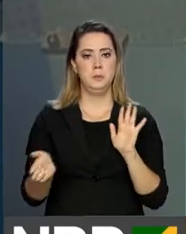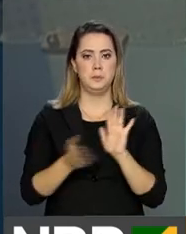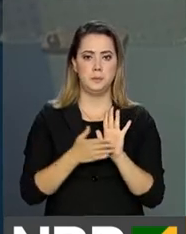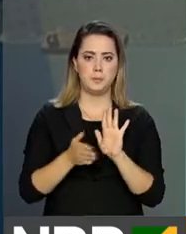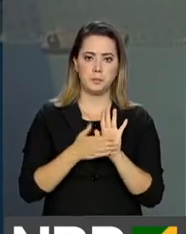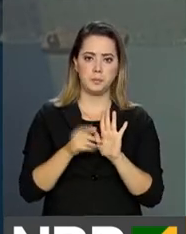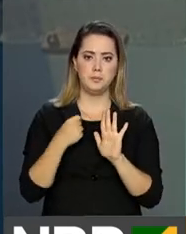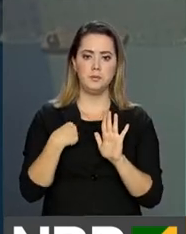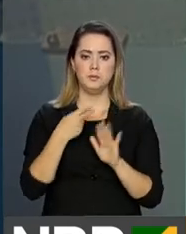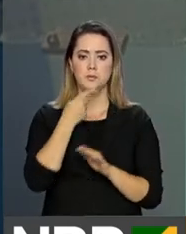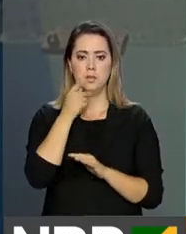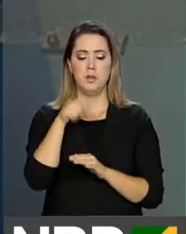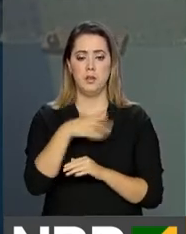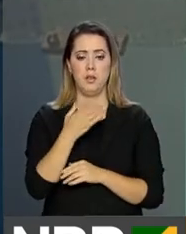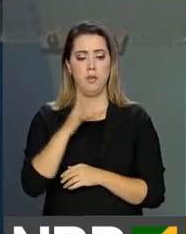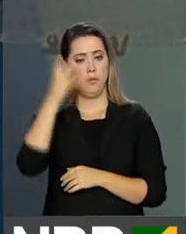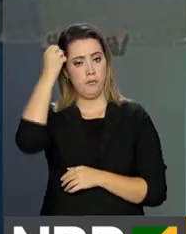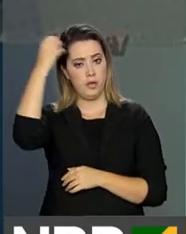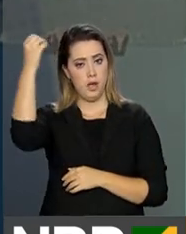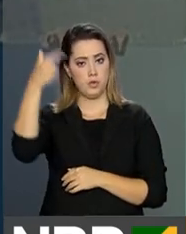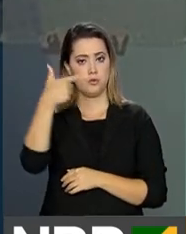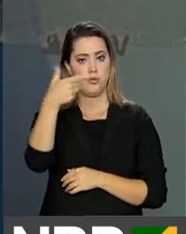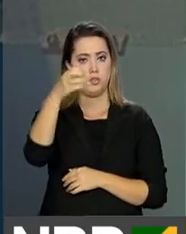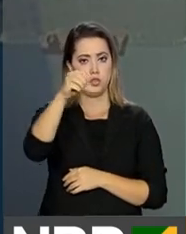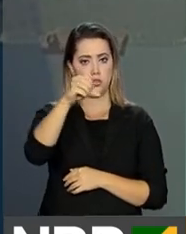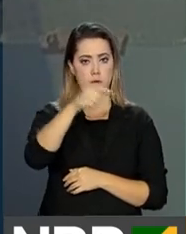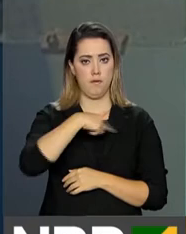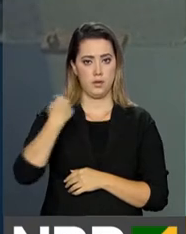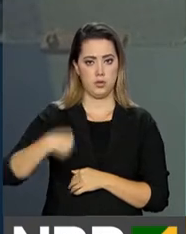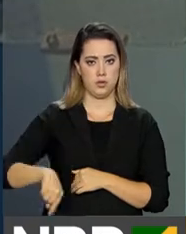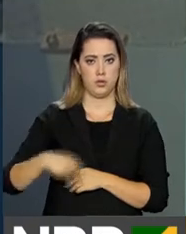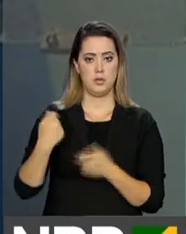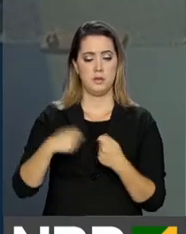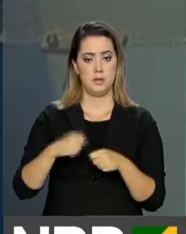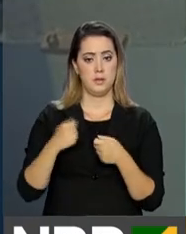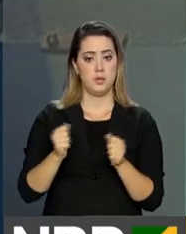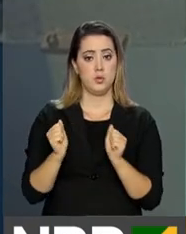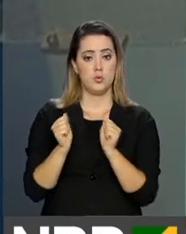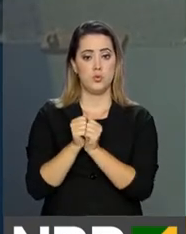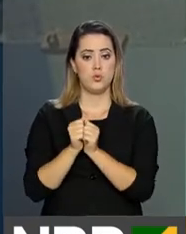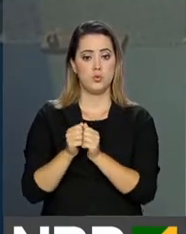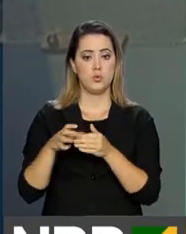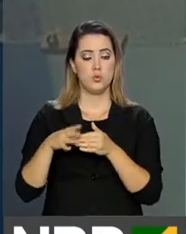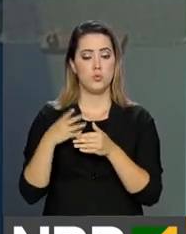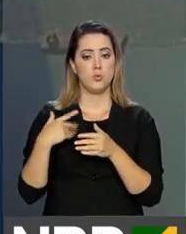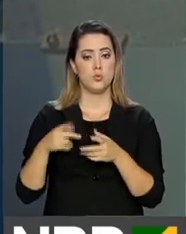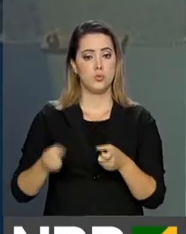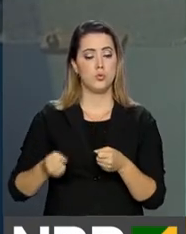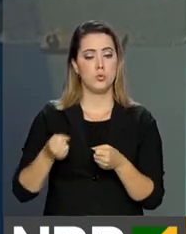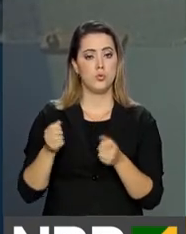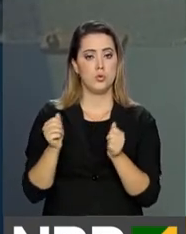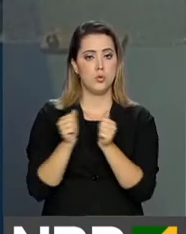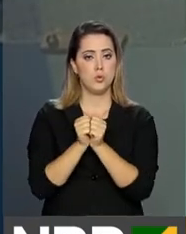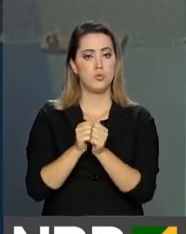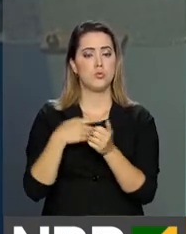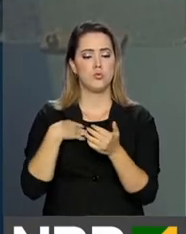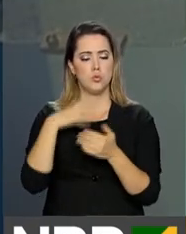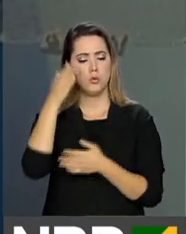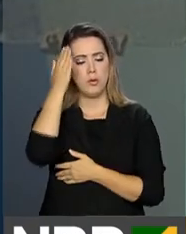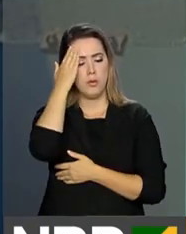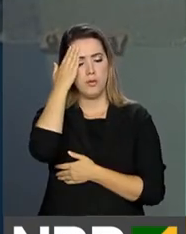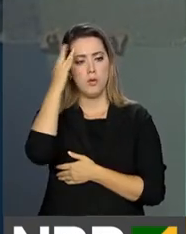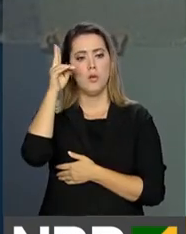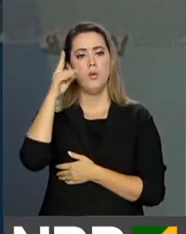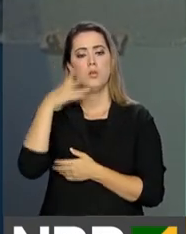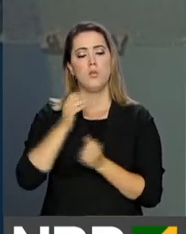eu vou à China agora no dia 29 e carregarei na minha bagagem e nas minhas fichas exatamente